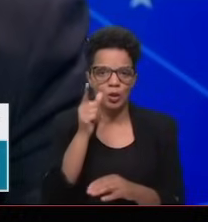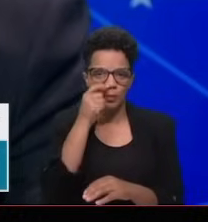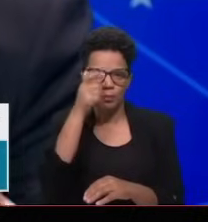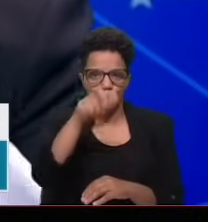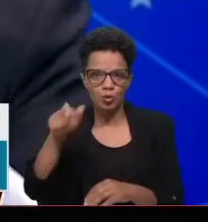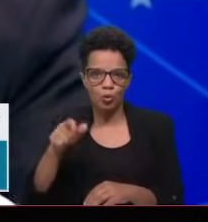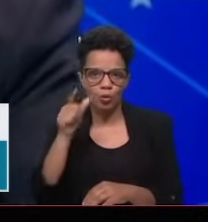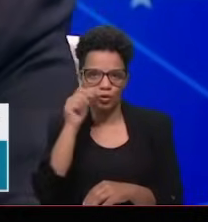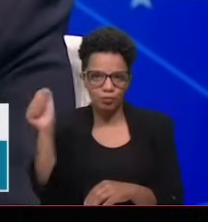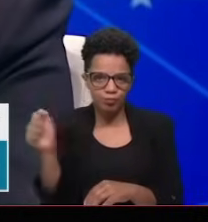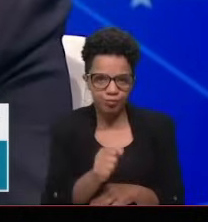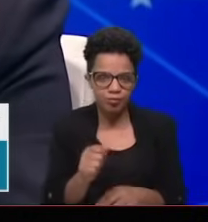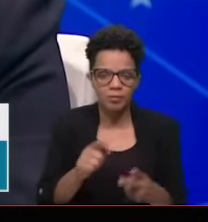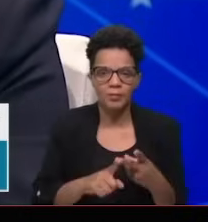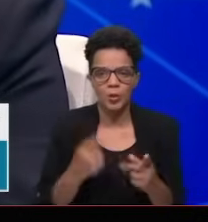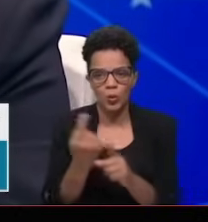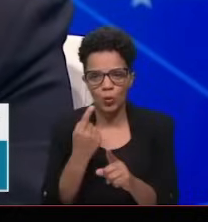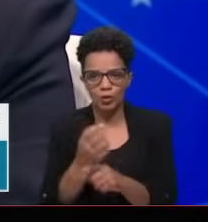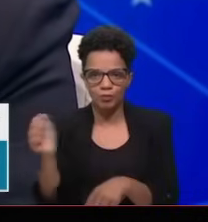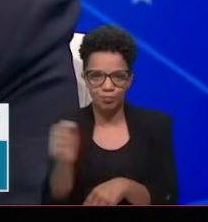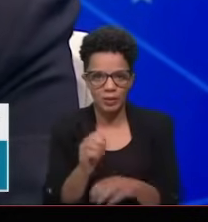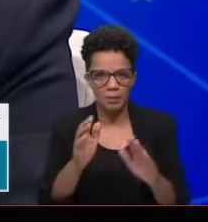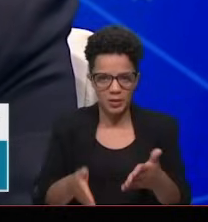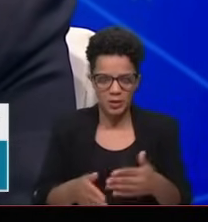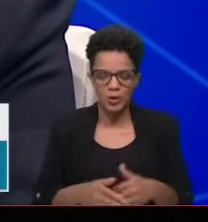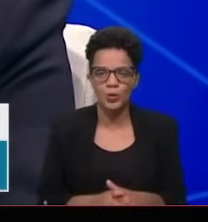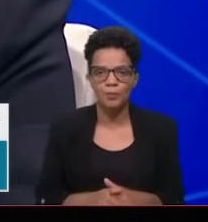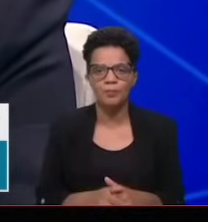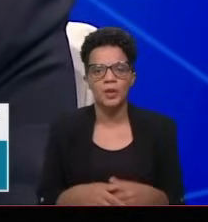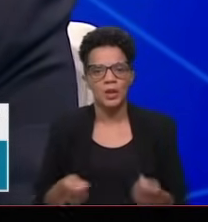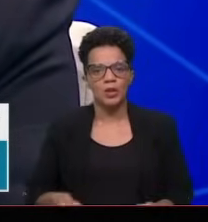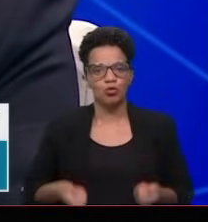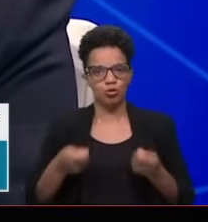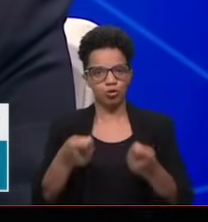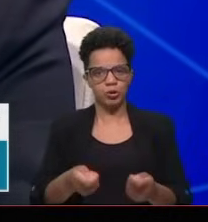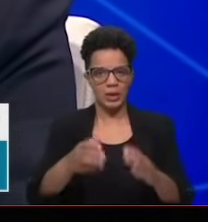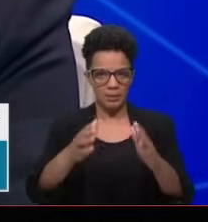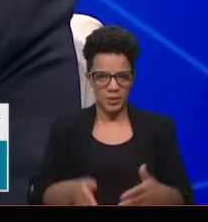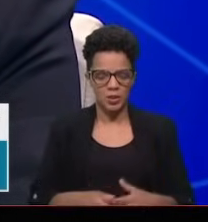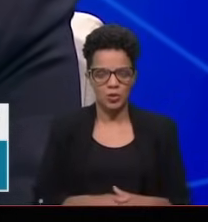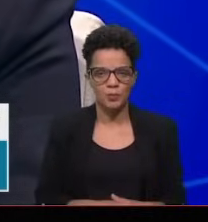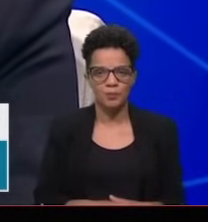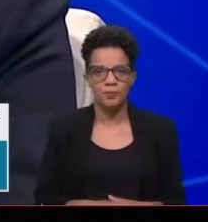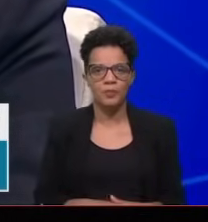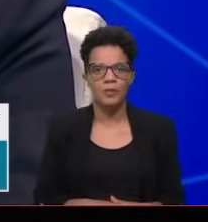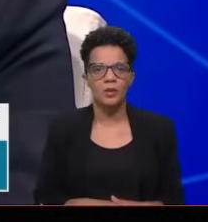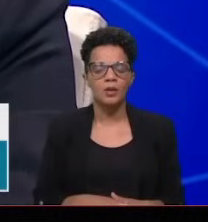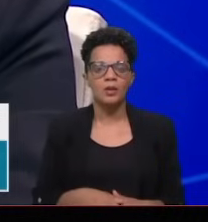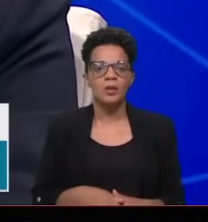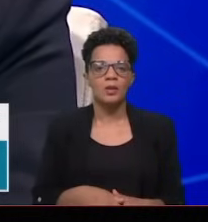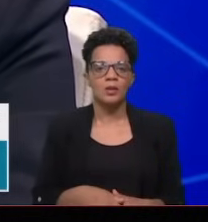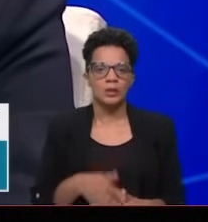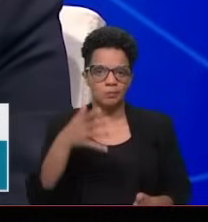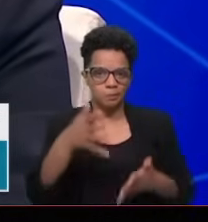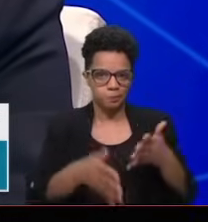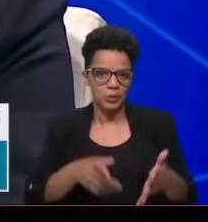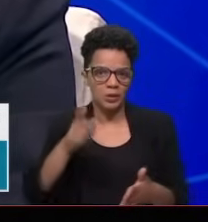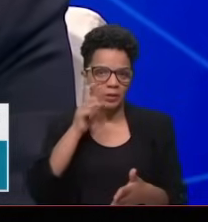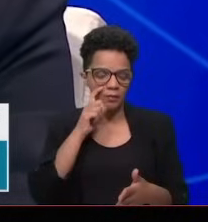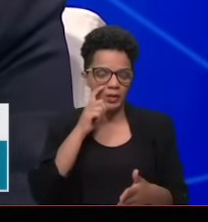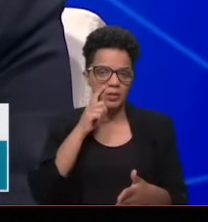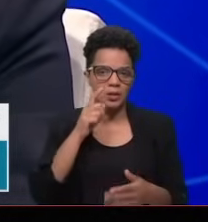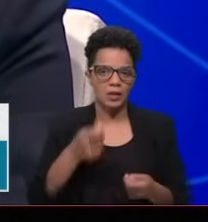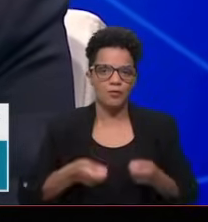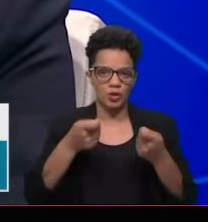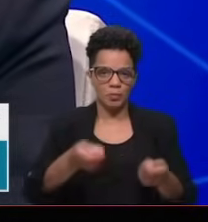Tem que haver meios Tem que haver Tem que haver uma investimento ora o investimento na industria de defesa que nós destruímos completamente